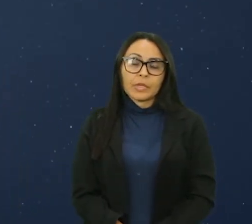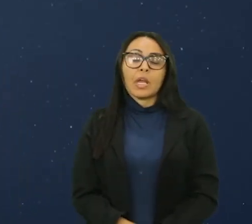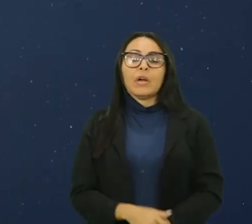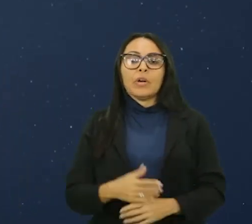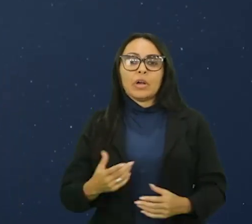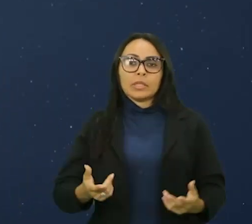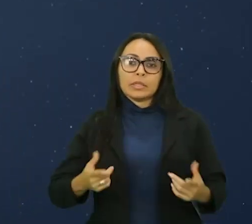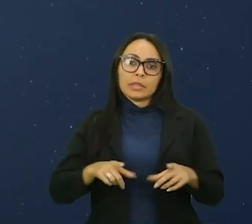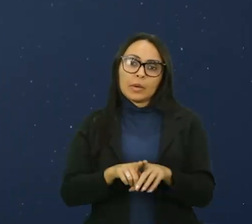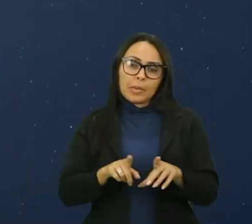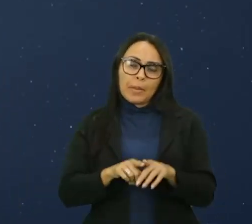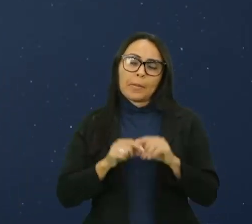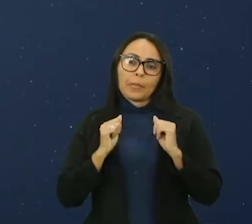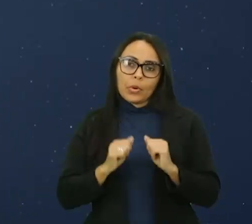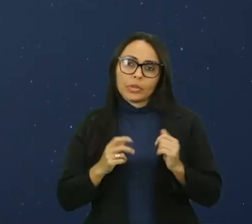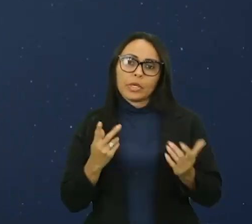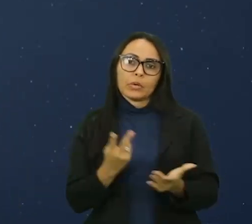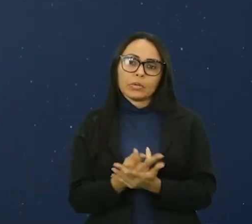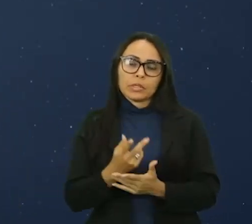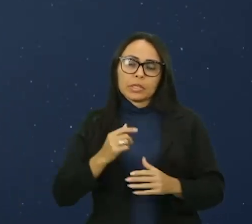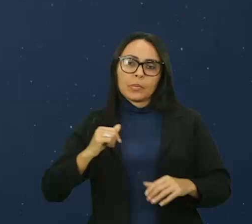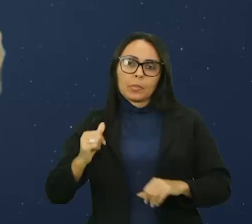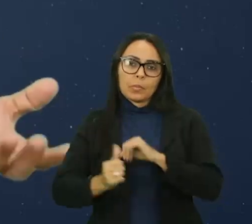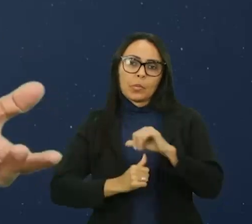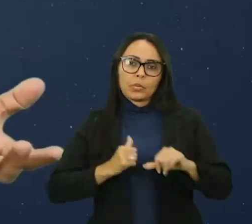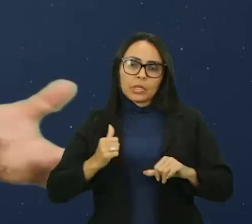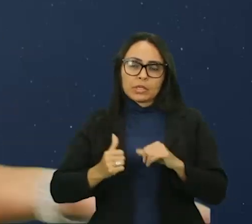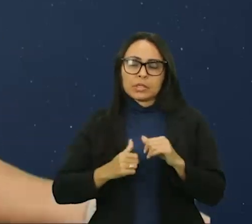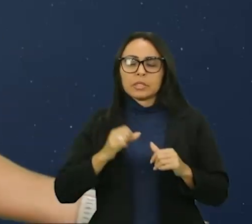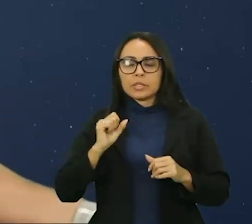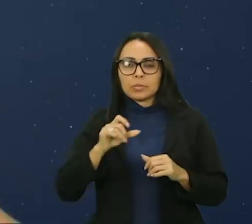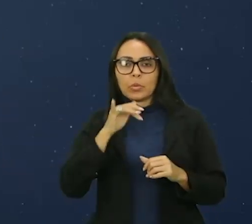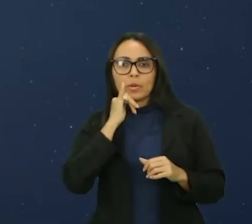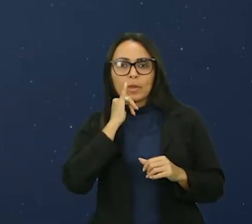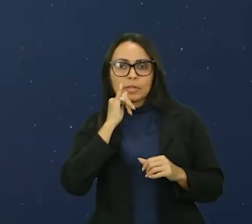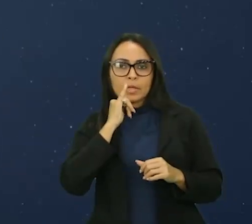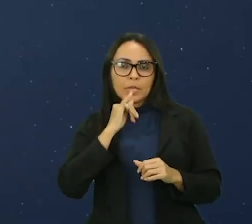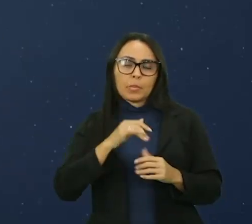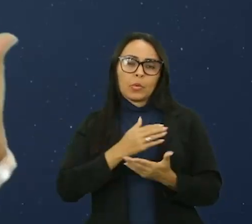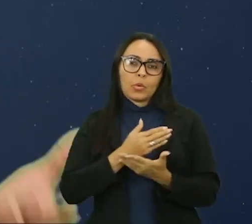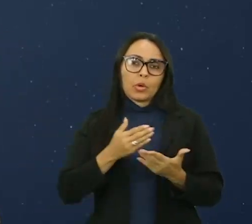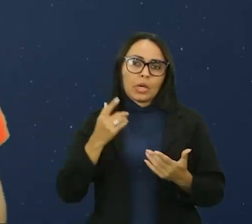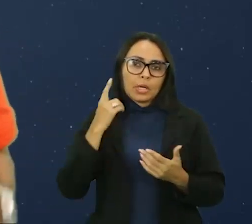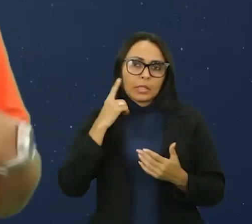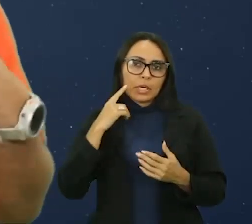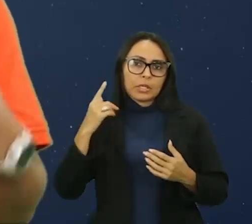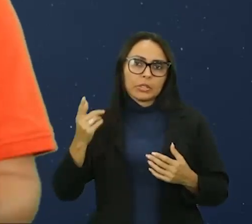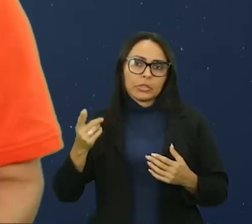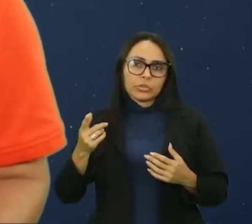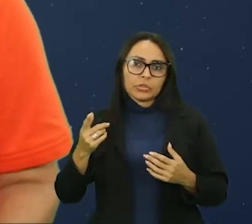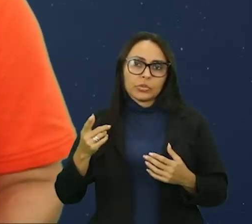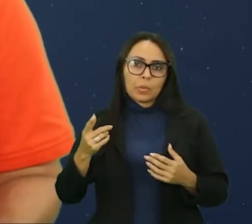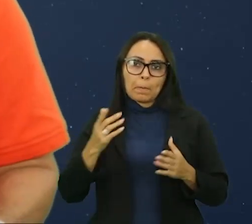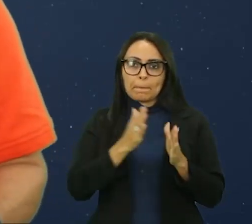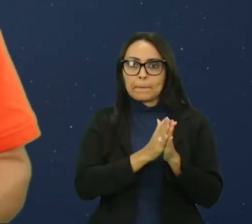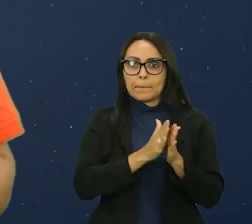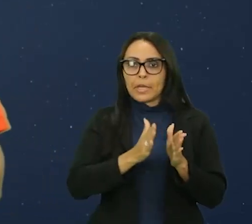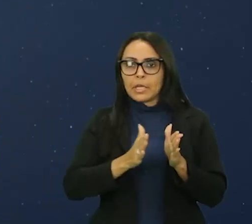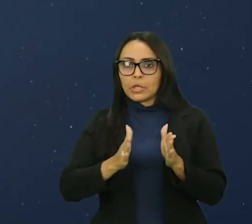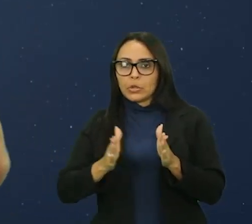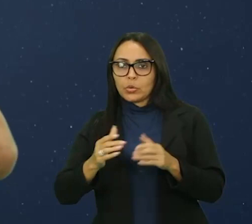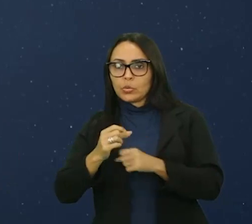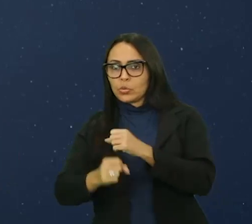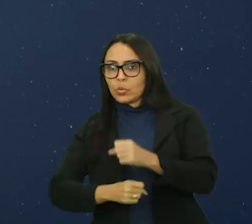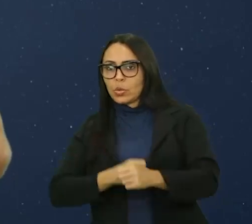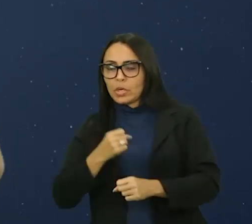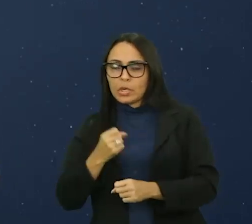térmica também pode ocorrer ali mudanças sazonais, por exemplo, em virtude das estações do ano, né?